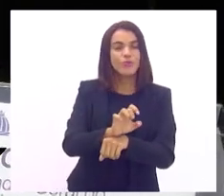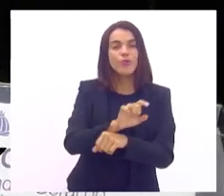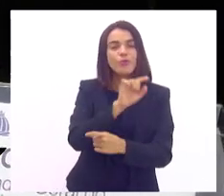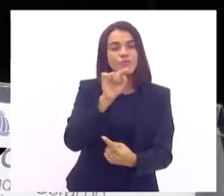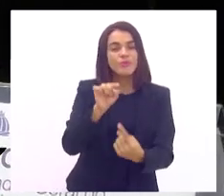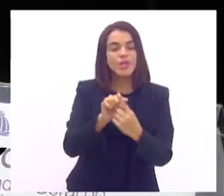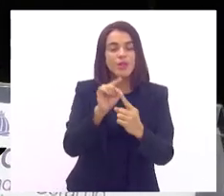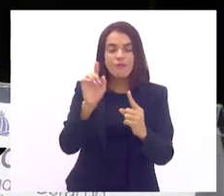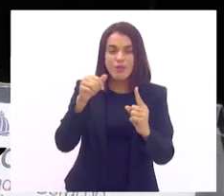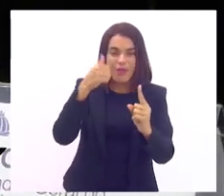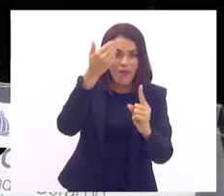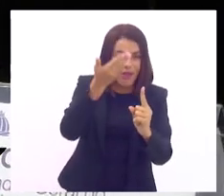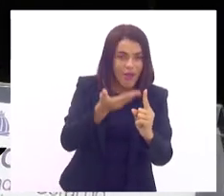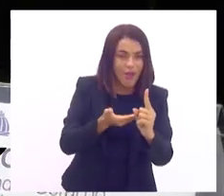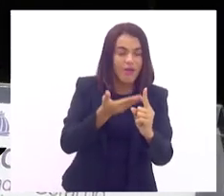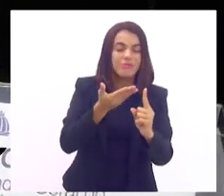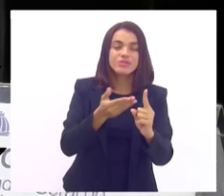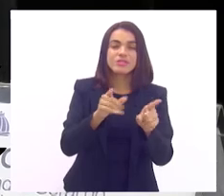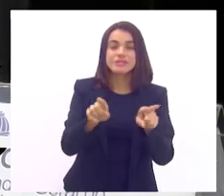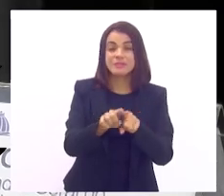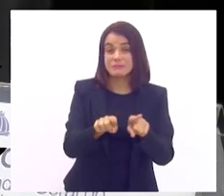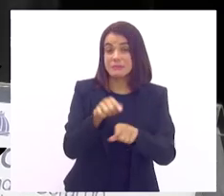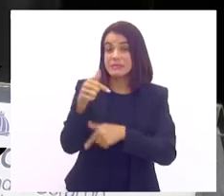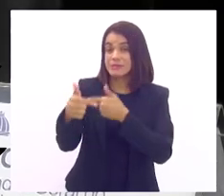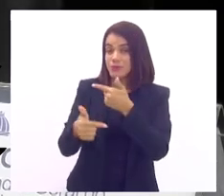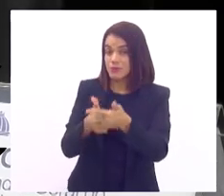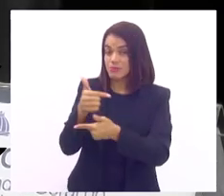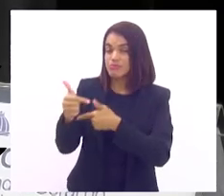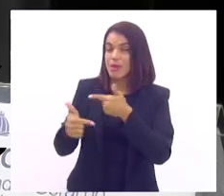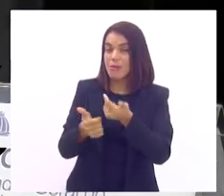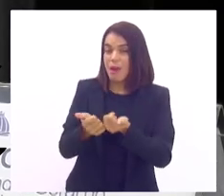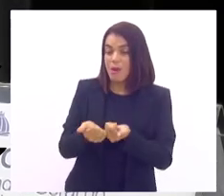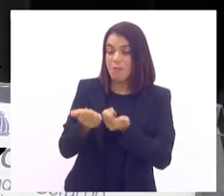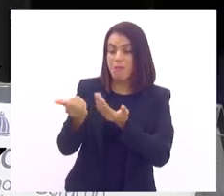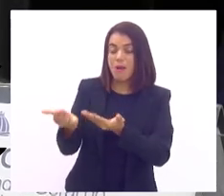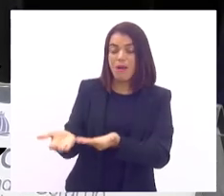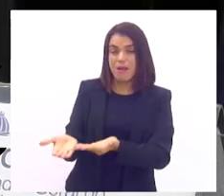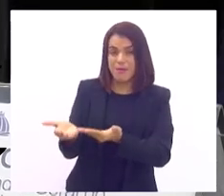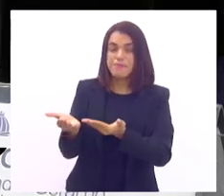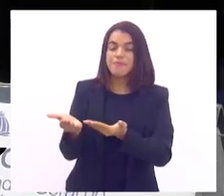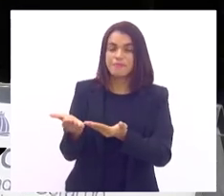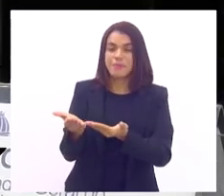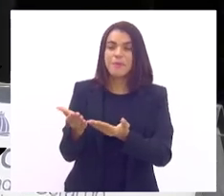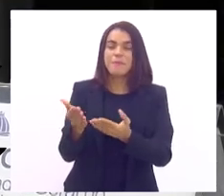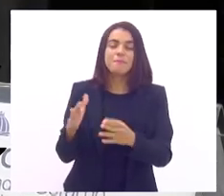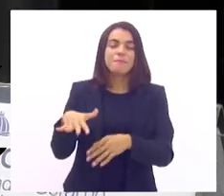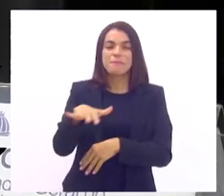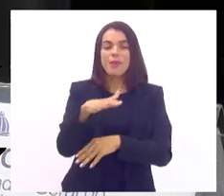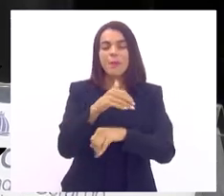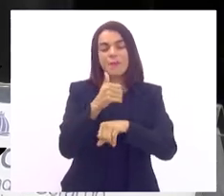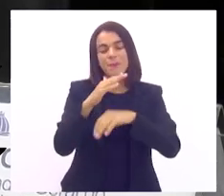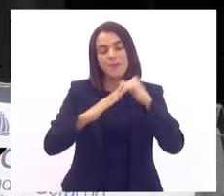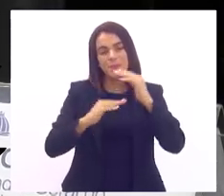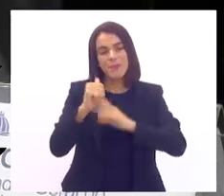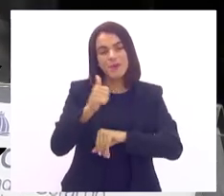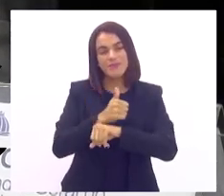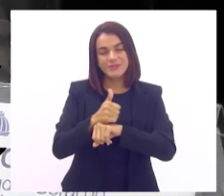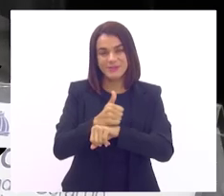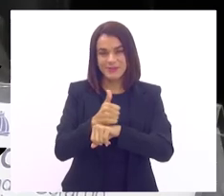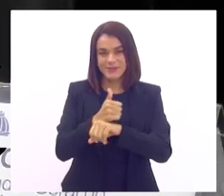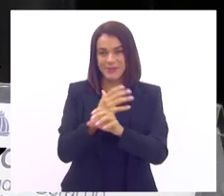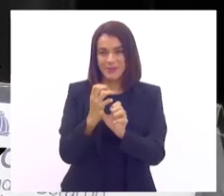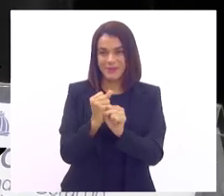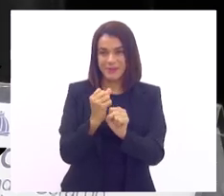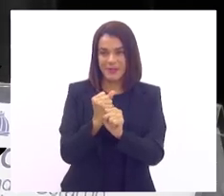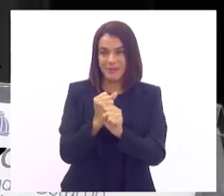homenagear e realizar grandes trabalhos para essa classe contábil, a qual sempre é merecida de qualquer tipo de homenagem,